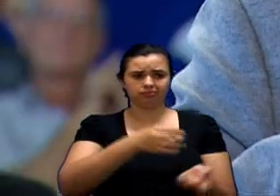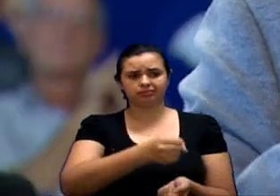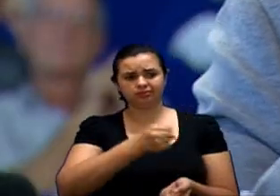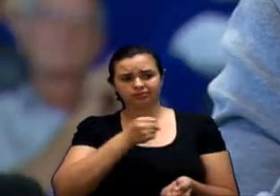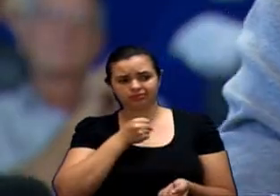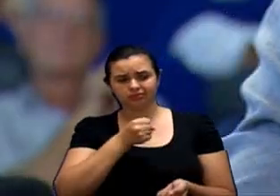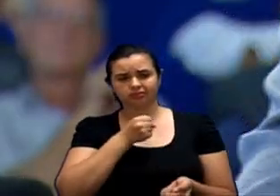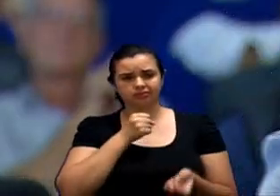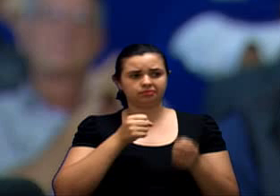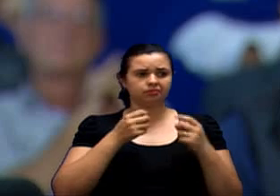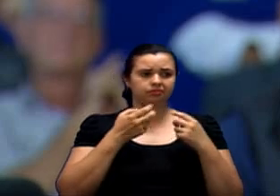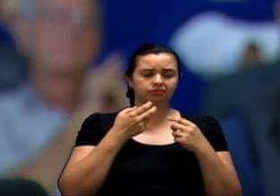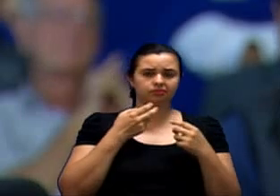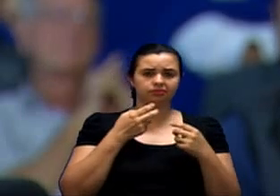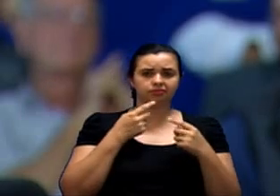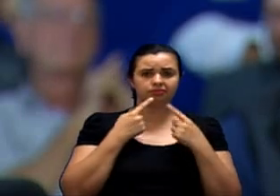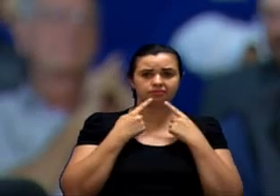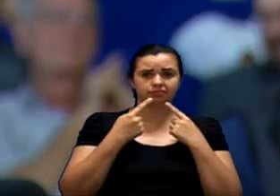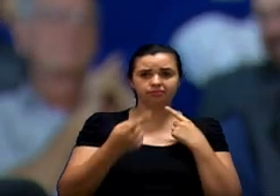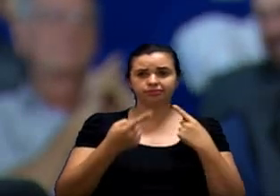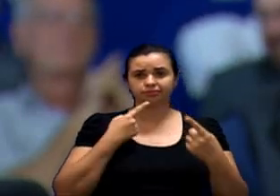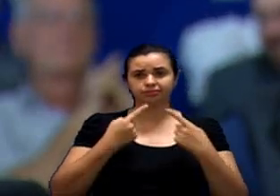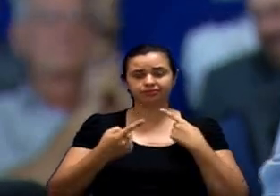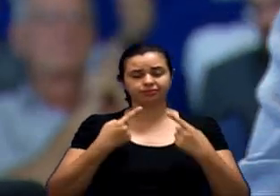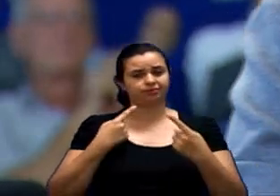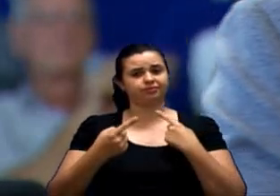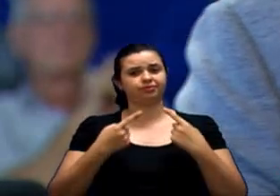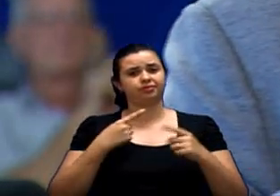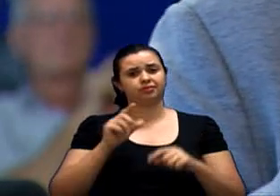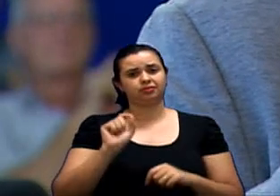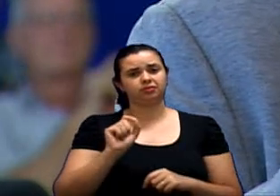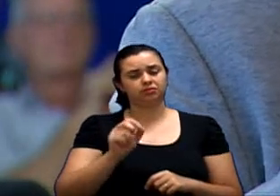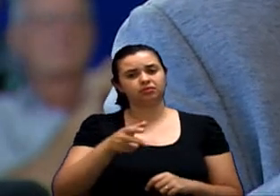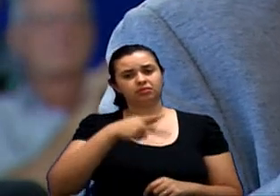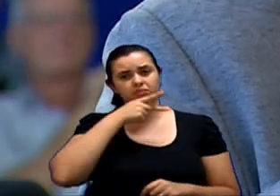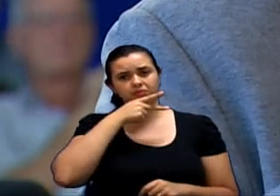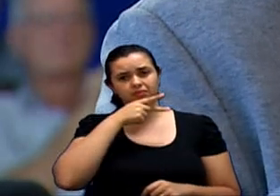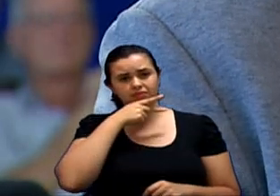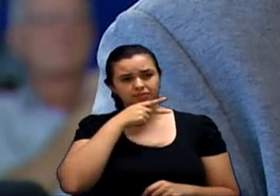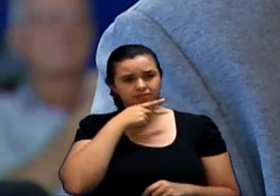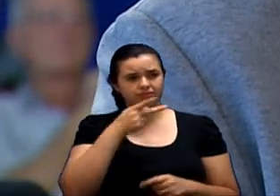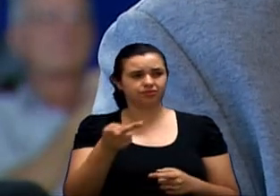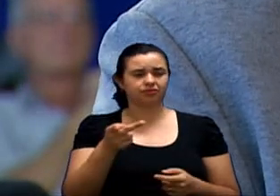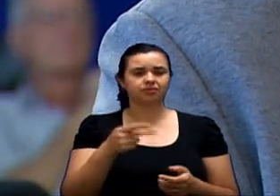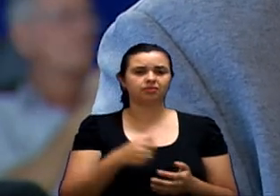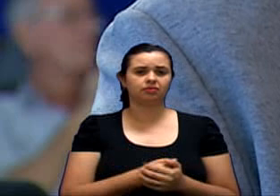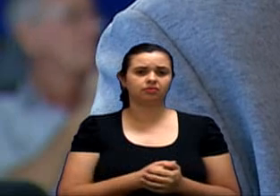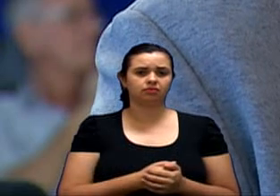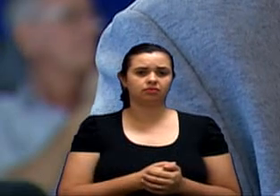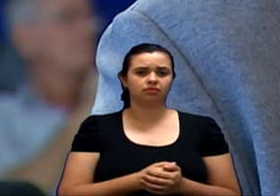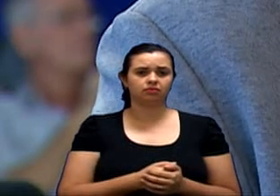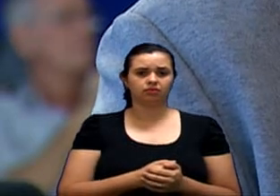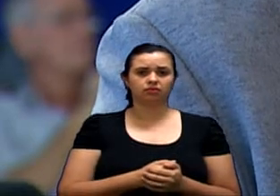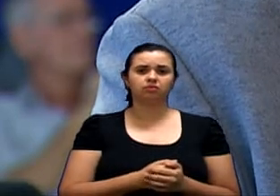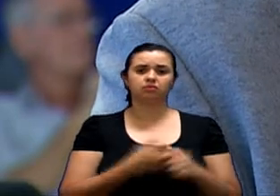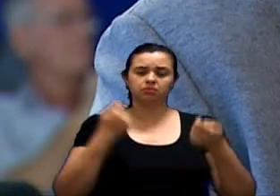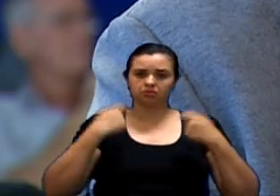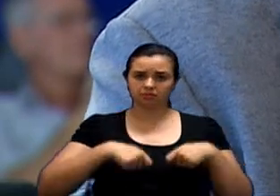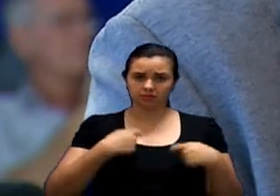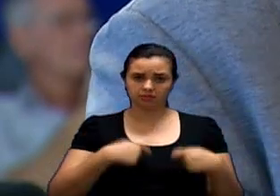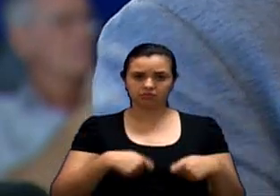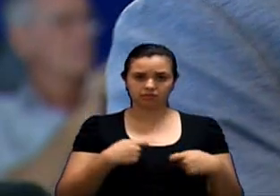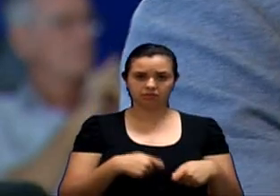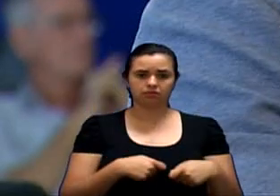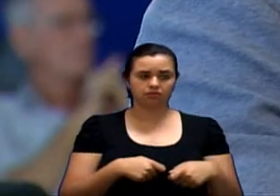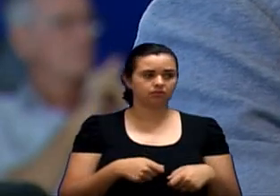falar de fazendo apologia a esses partidos aí. Então, o que nós precisamos é o seguinte. Fazer com que os